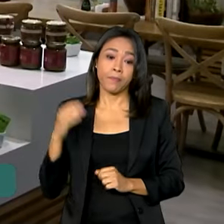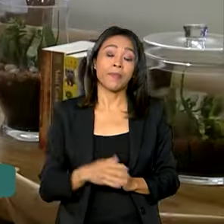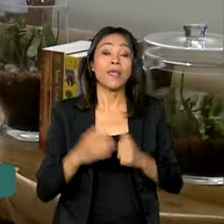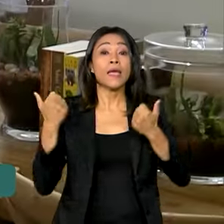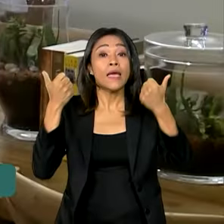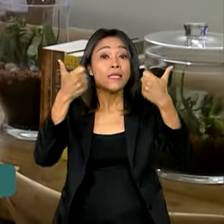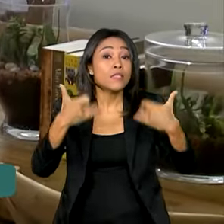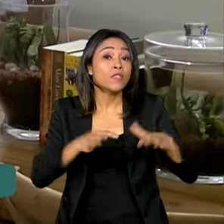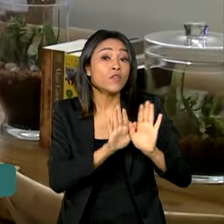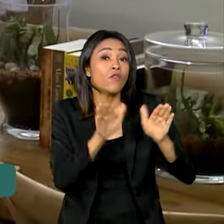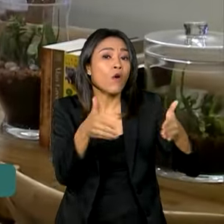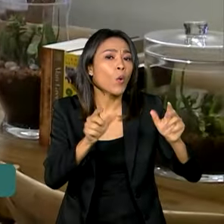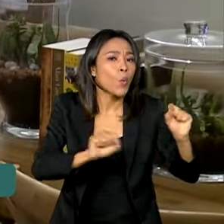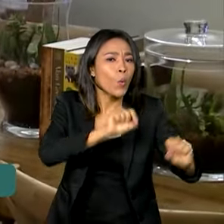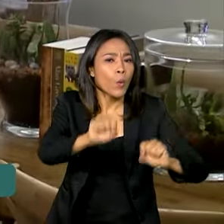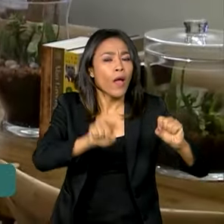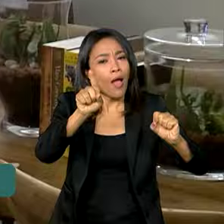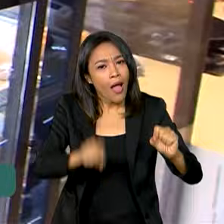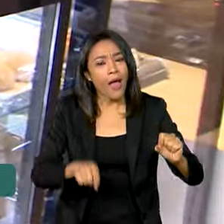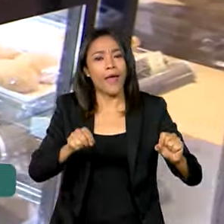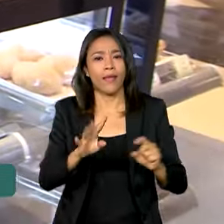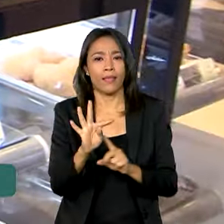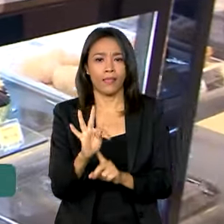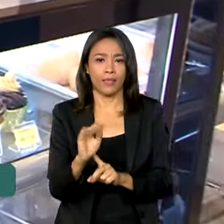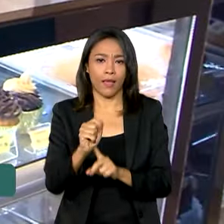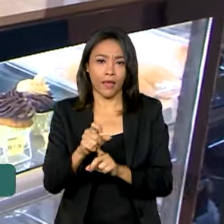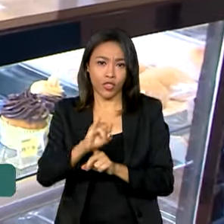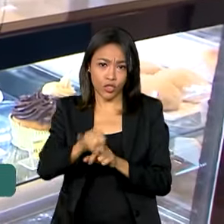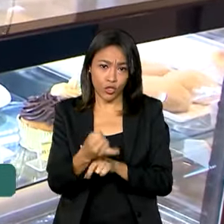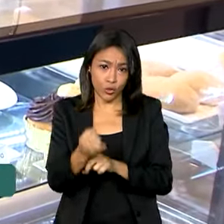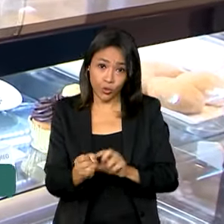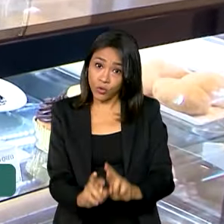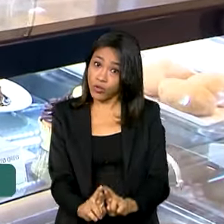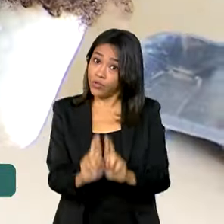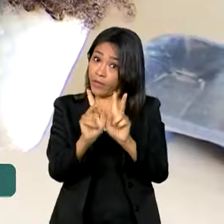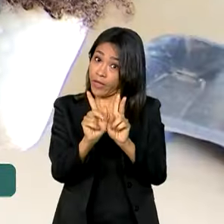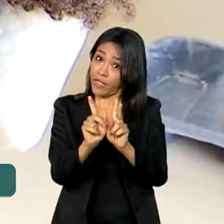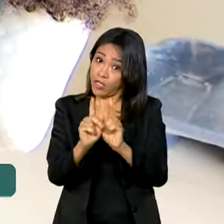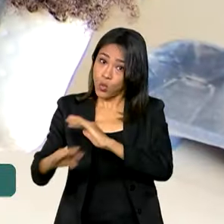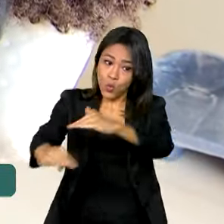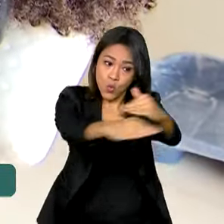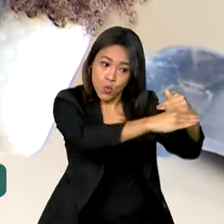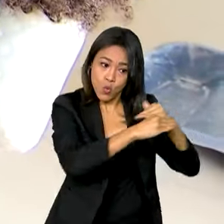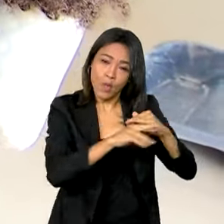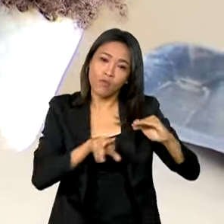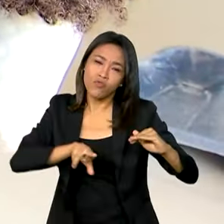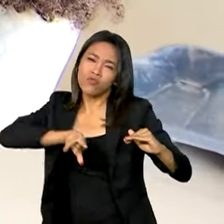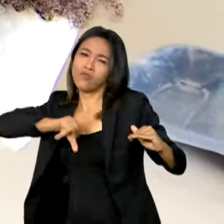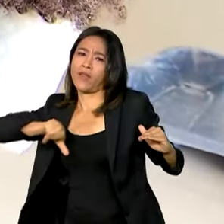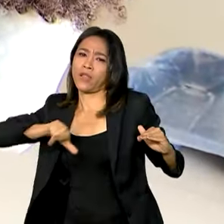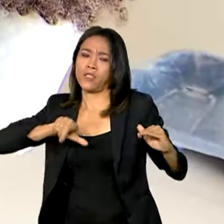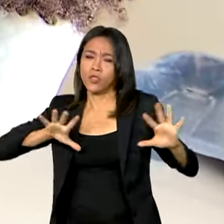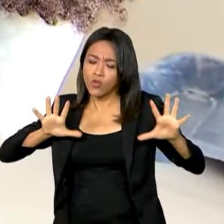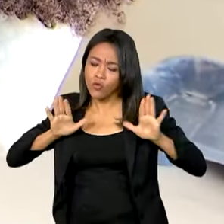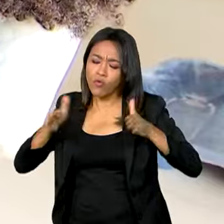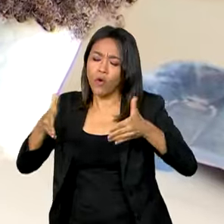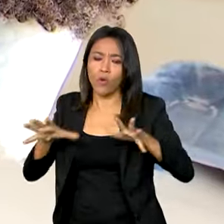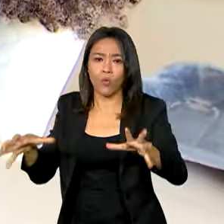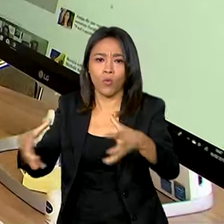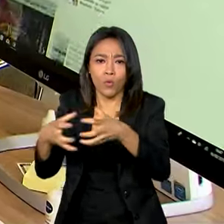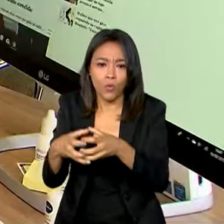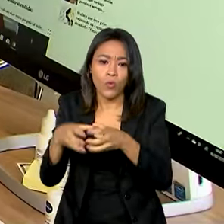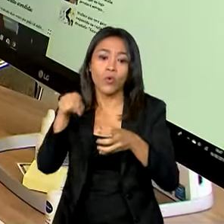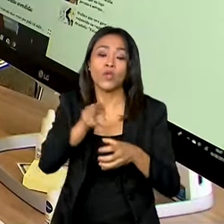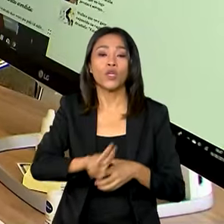Acredita é oferecer crédito com taxas de juros diferenciadas. E esse crédito é destinado para públicos variados, dos usuários